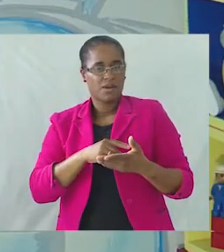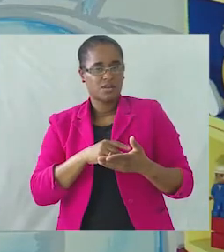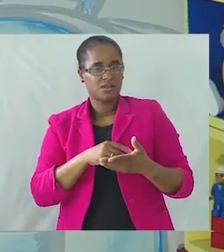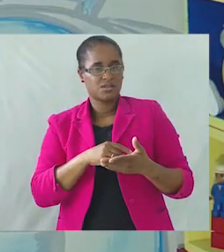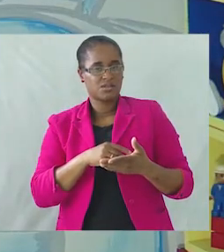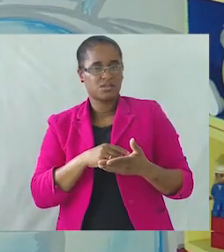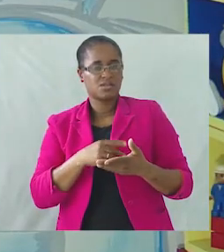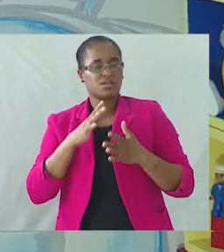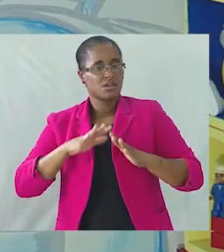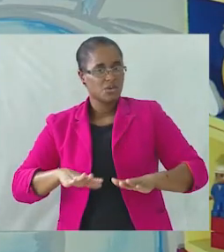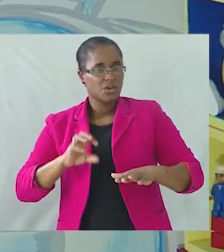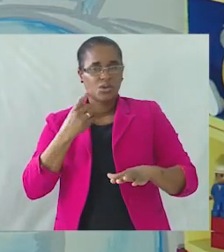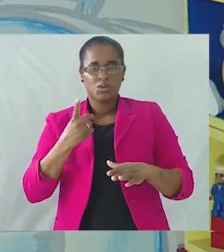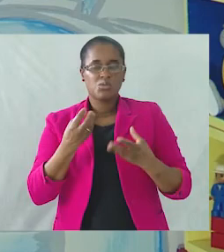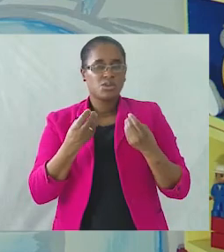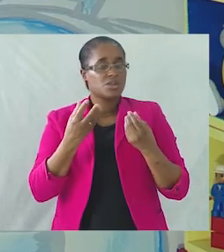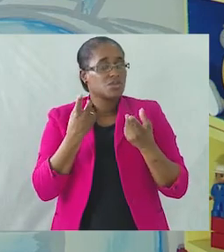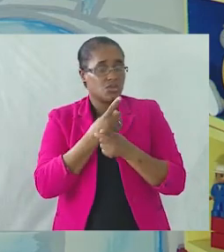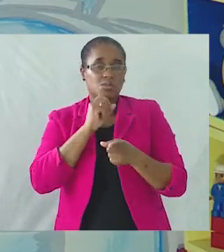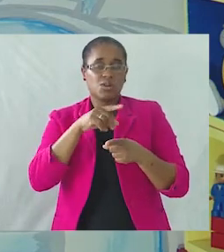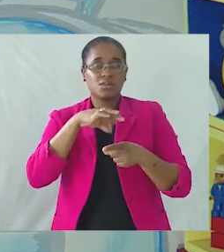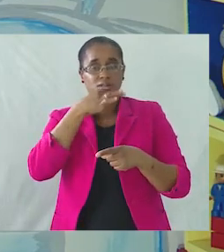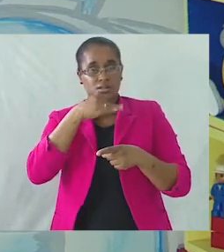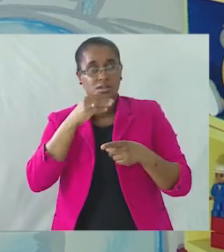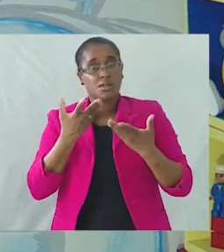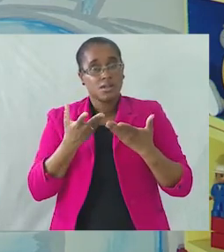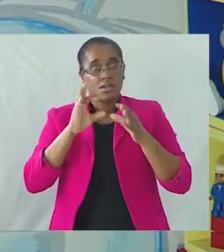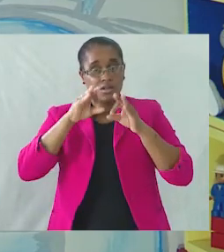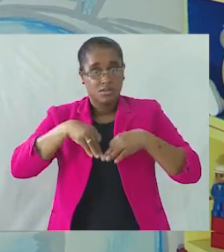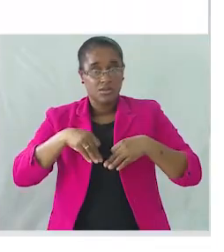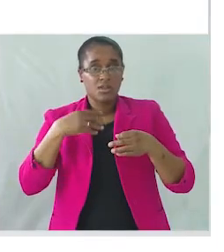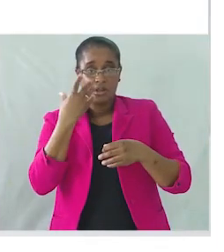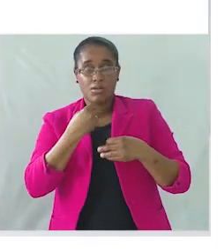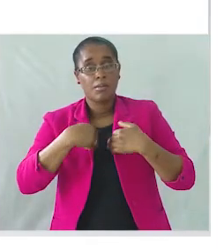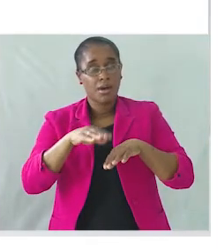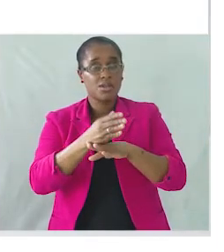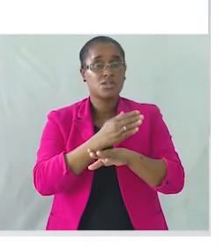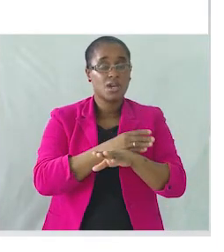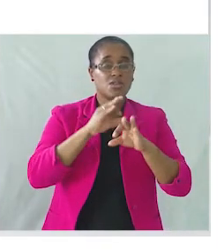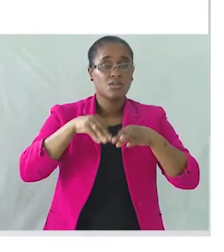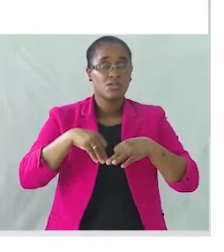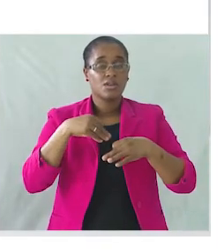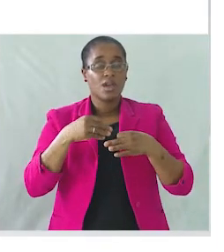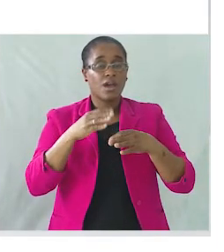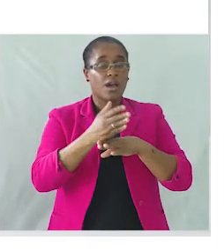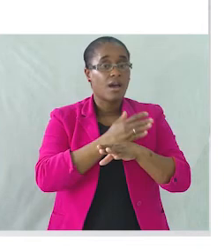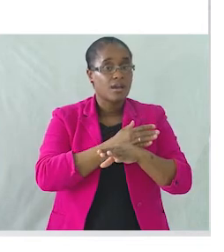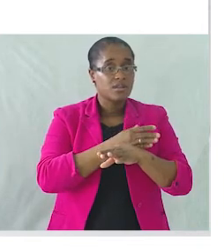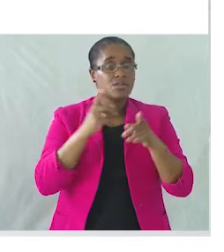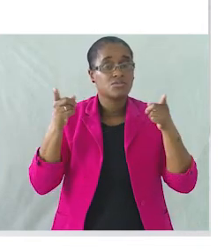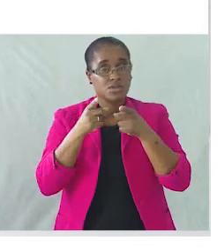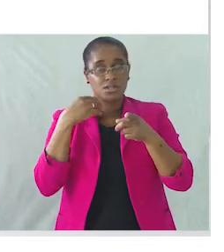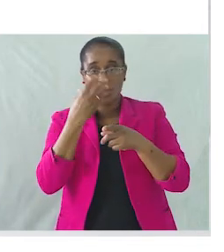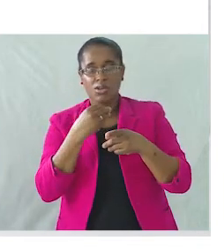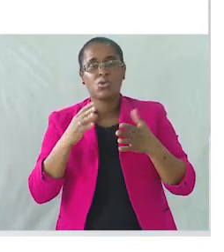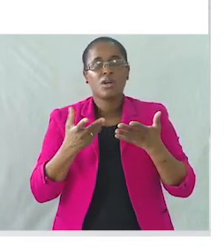E assim, chegamos ao fim da nossa aula, mas antes a síntese da aula. E qual seria a síntese? Fizemos a